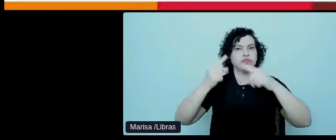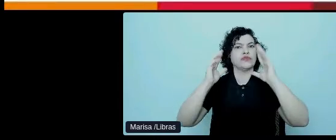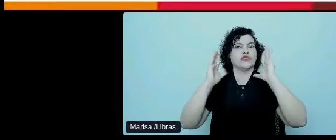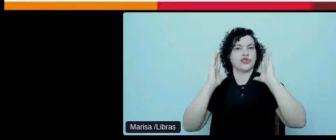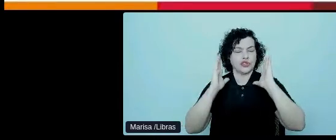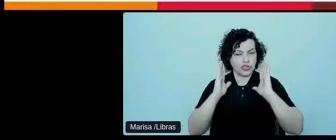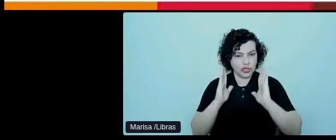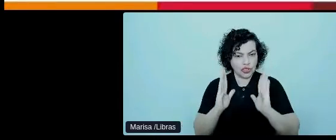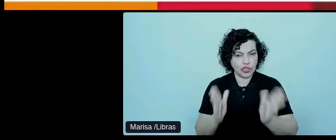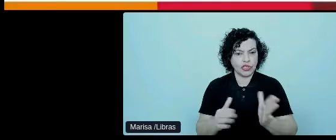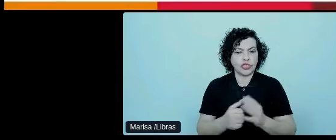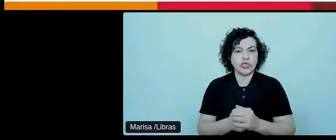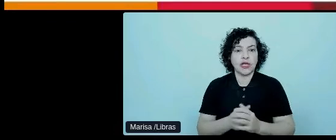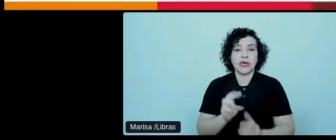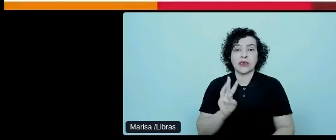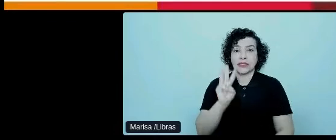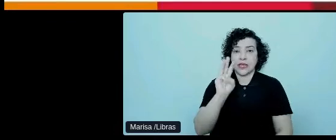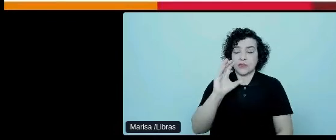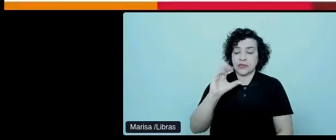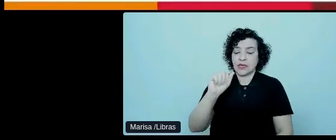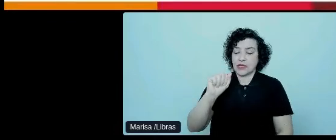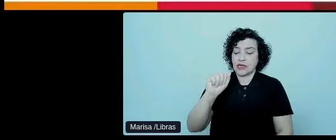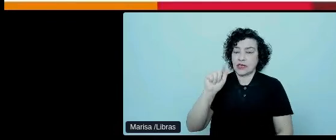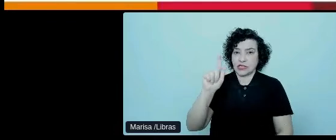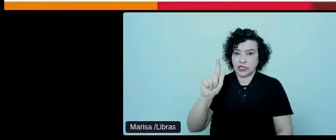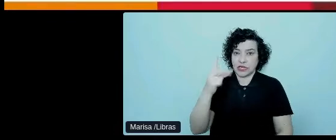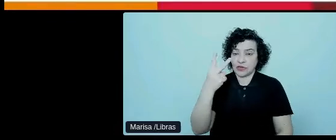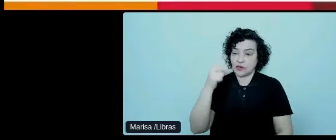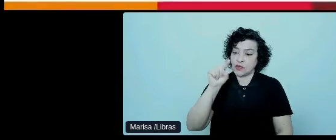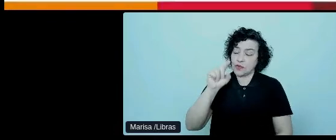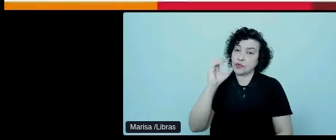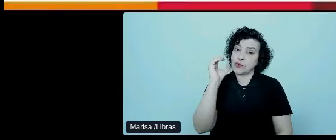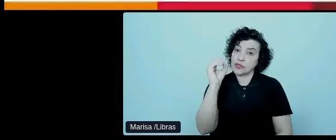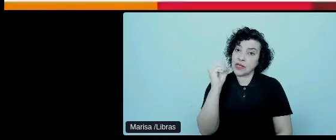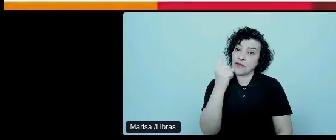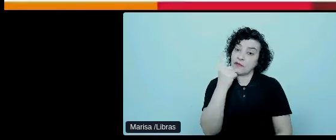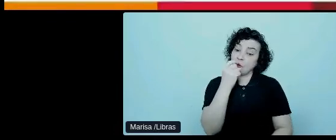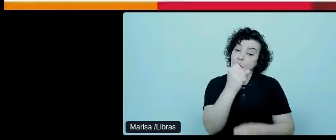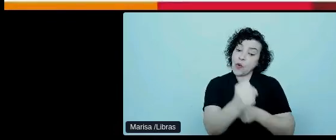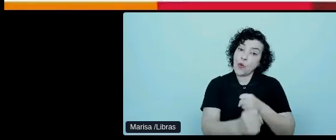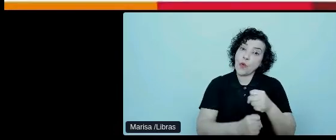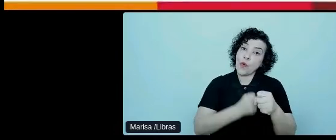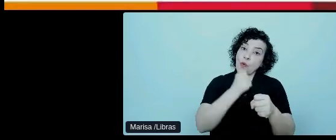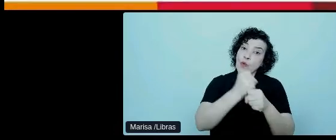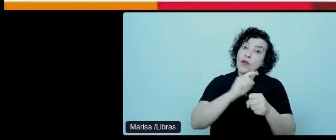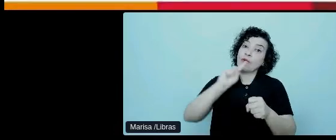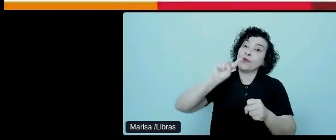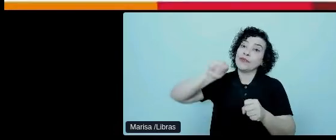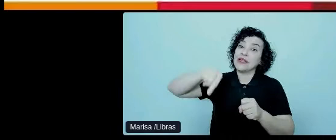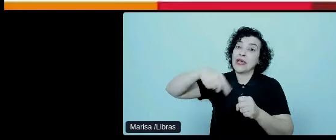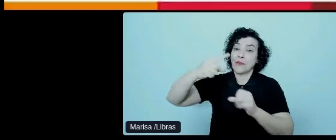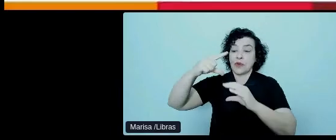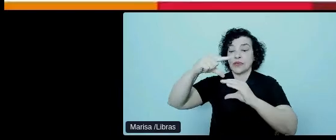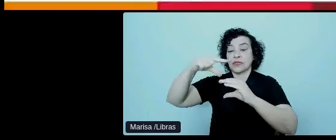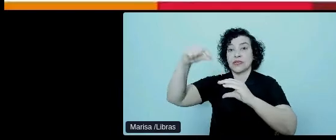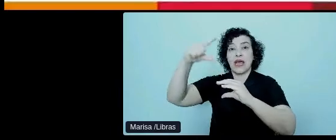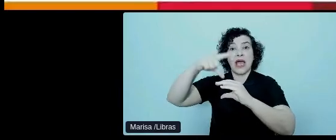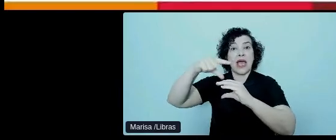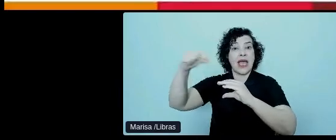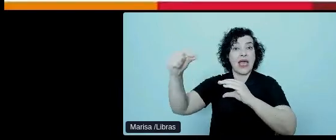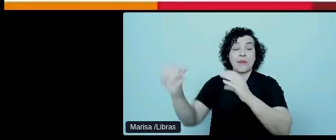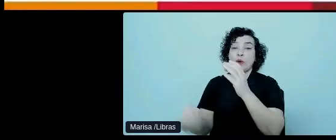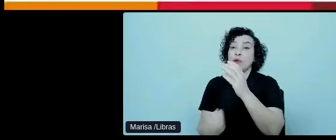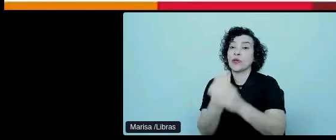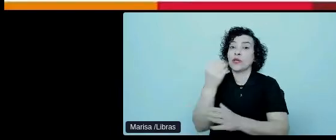o lançamento da WCAG 2.0 foi um ano depois da Apple ter lançado o primeiro iPhone. Então,